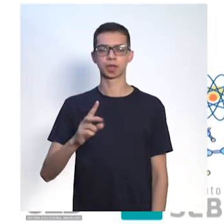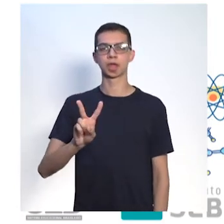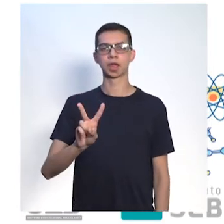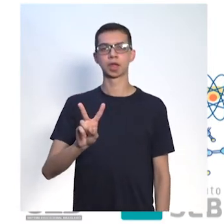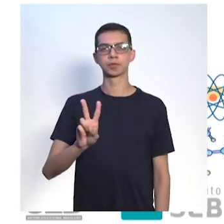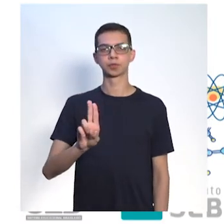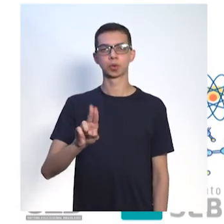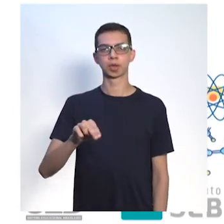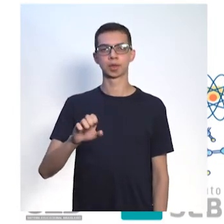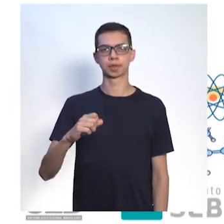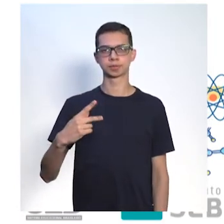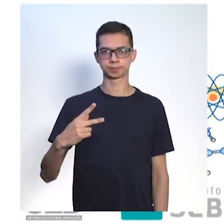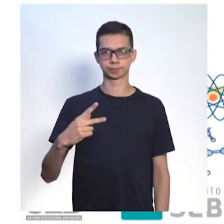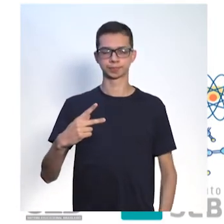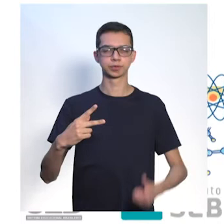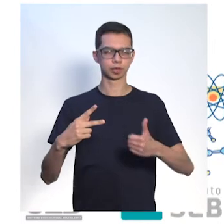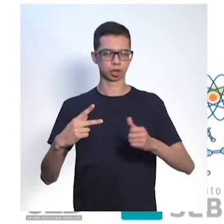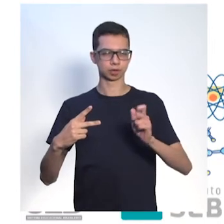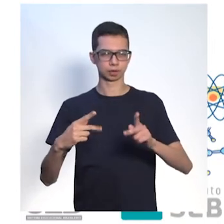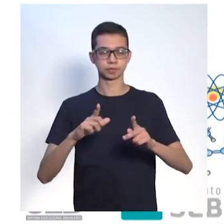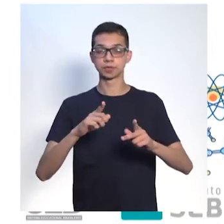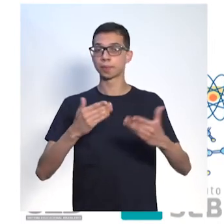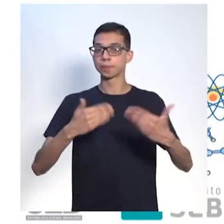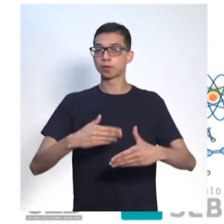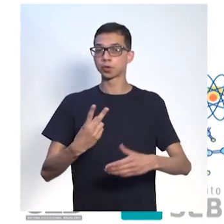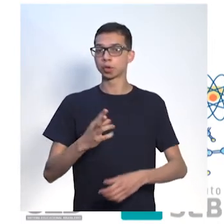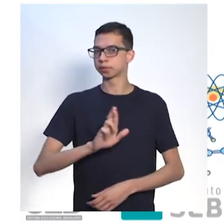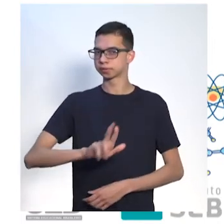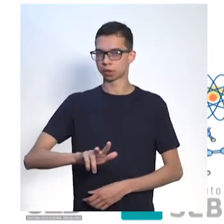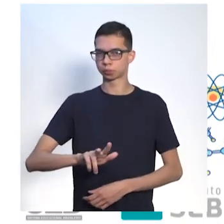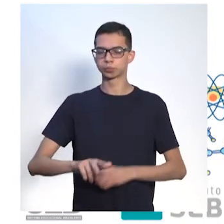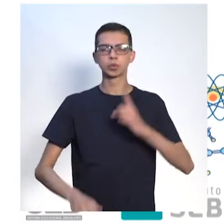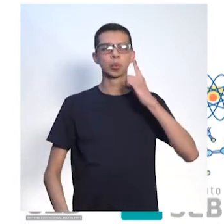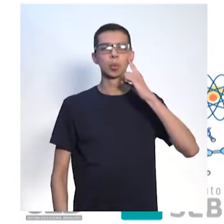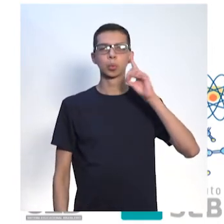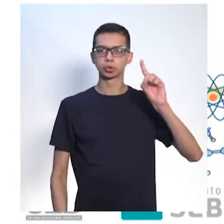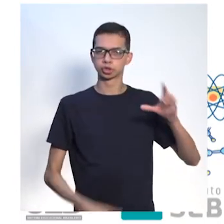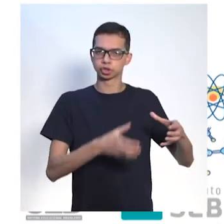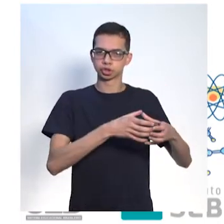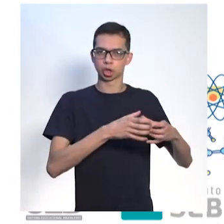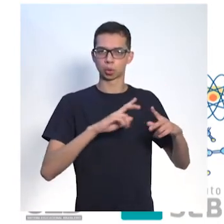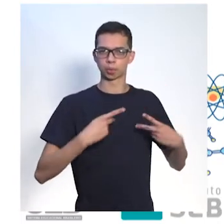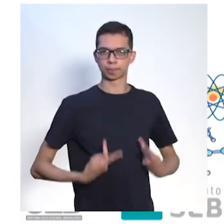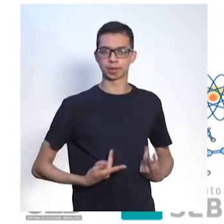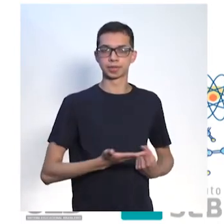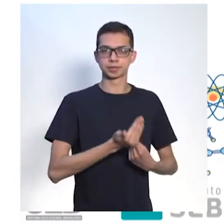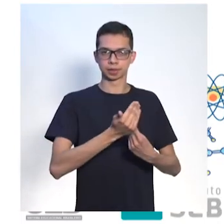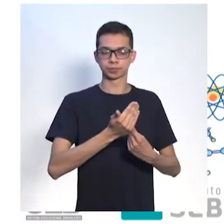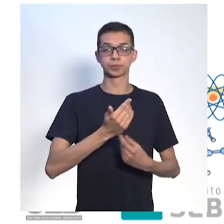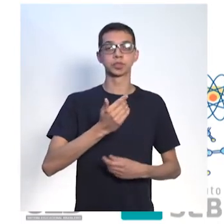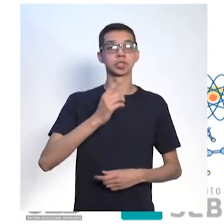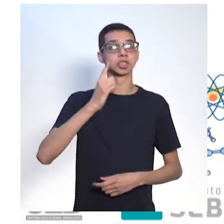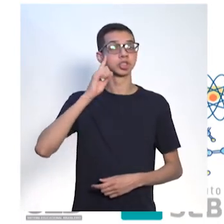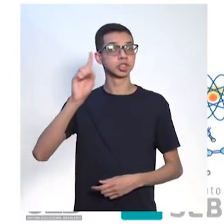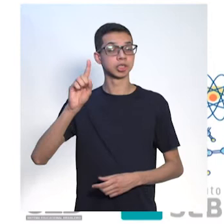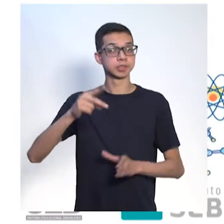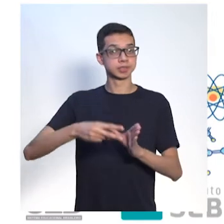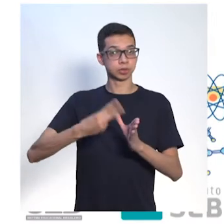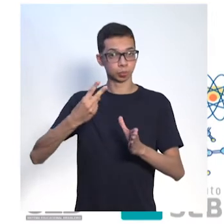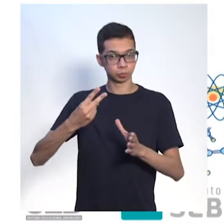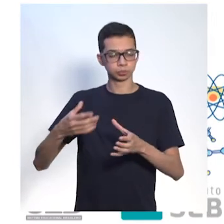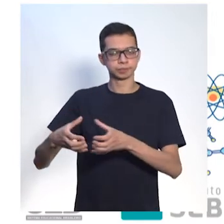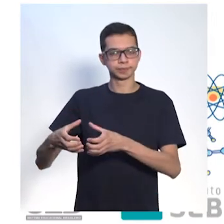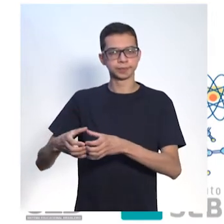vai fazer as 2 provas. Num dia vai ser o pessoal de humanas e tecnológicas, no outro dia o pessoal de